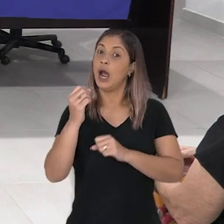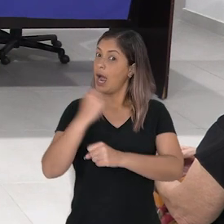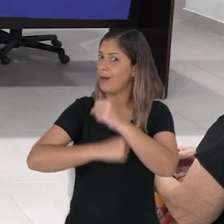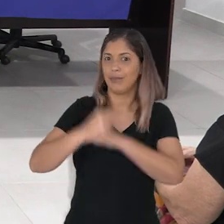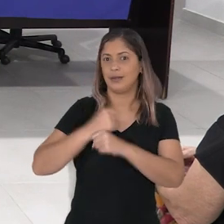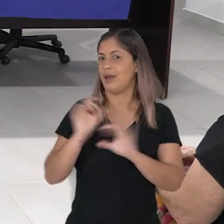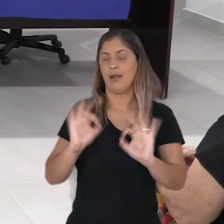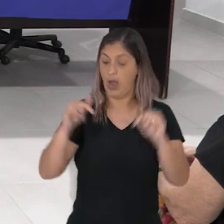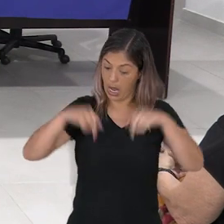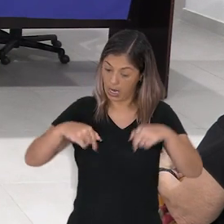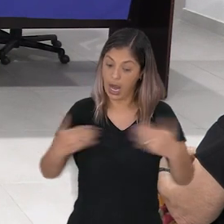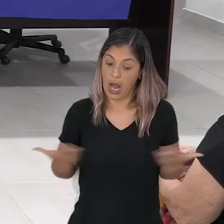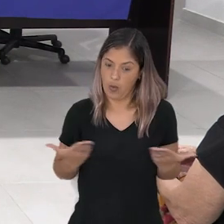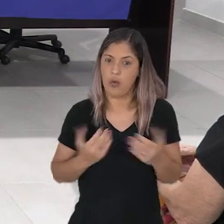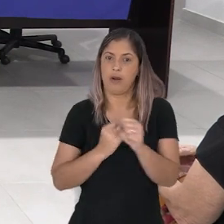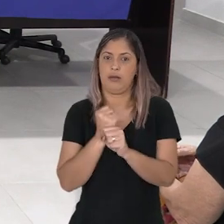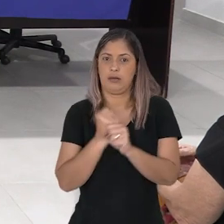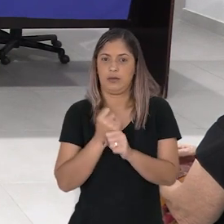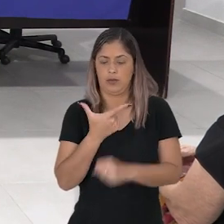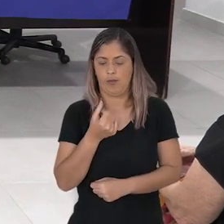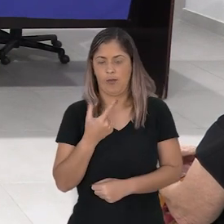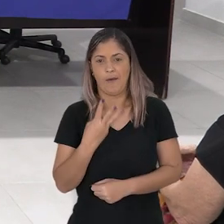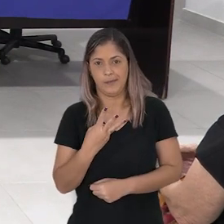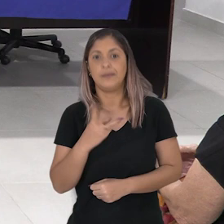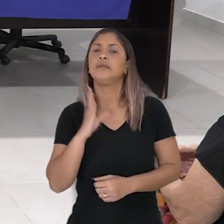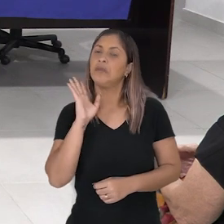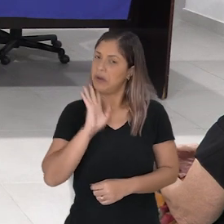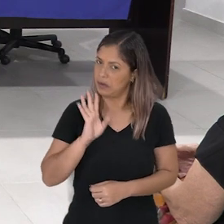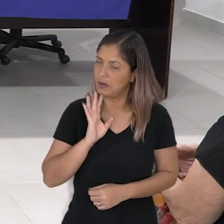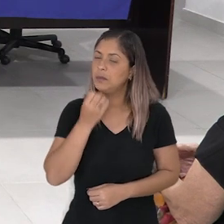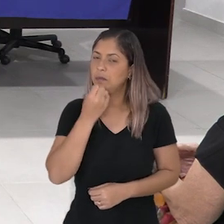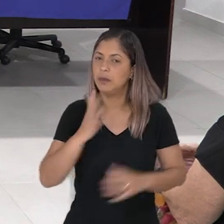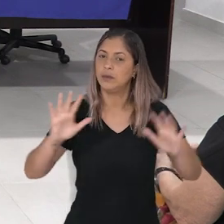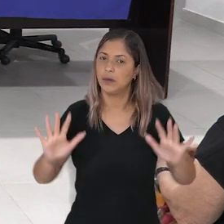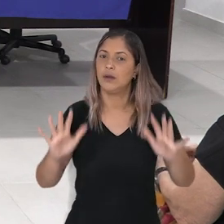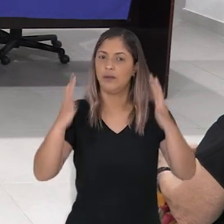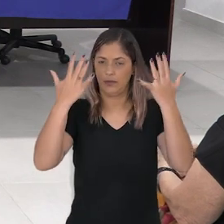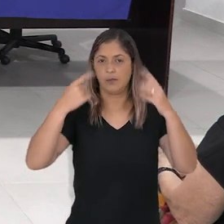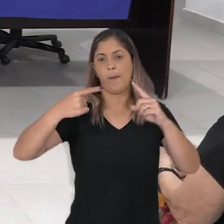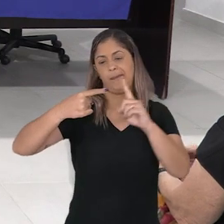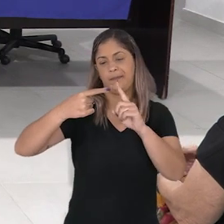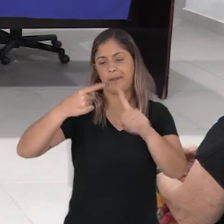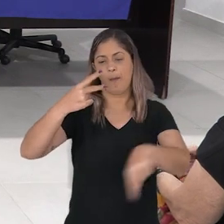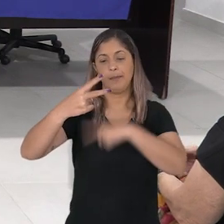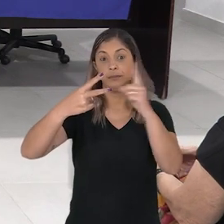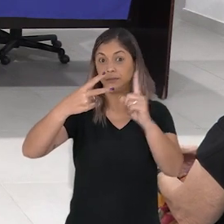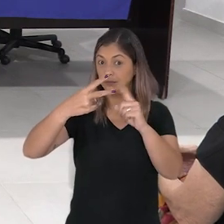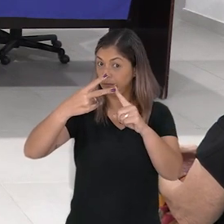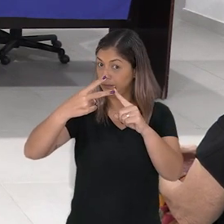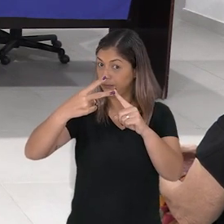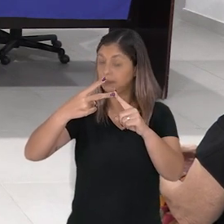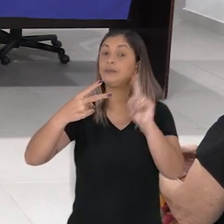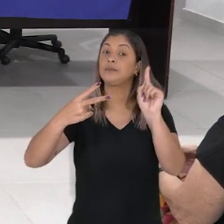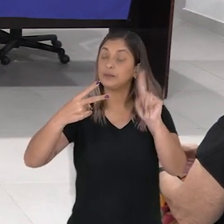gente apresentou aqui mesmo, nesse local, foi muito legal. Então, essa foi uma entrega. A outra é que a gente está